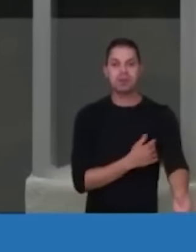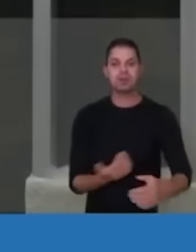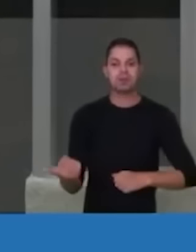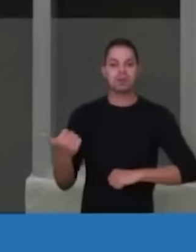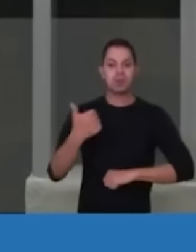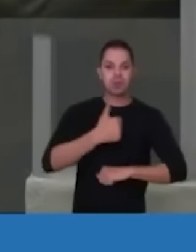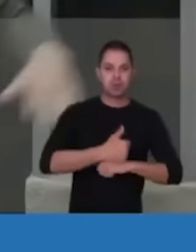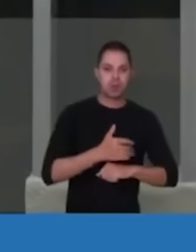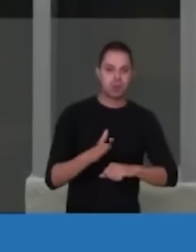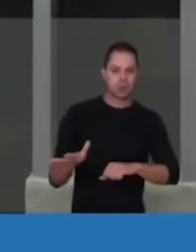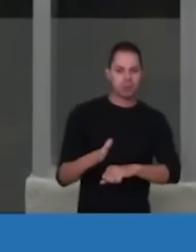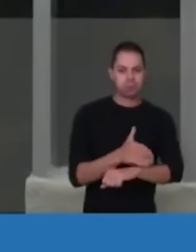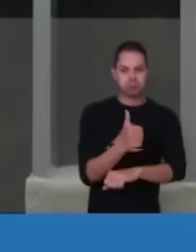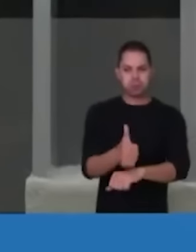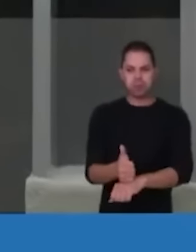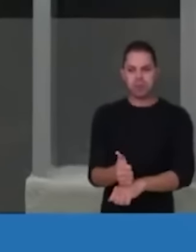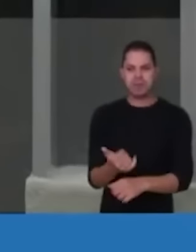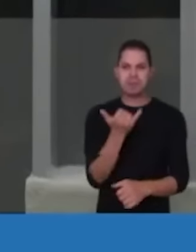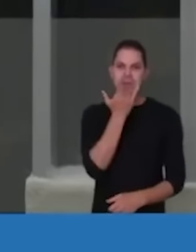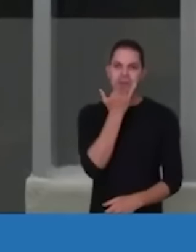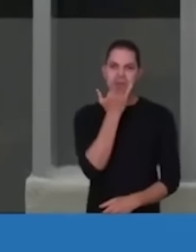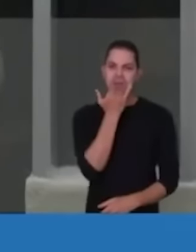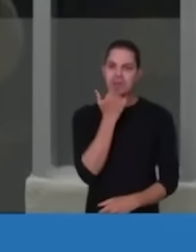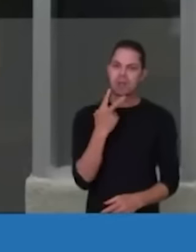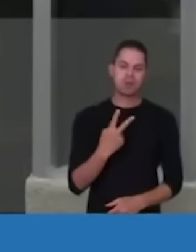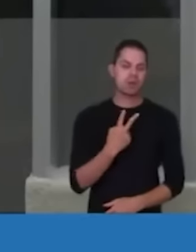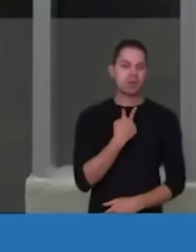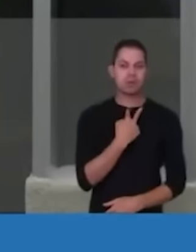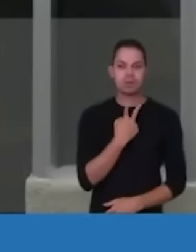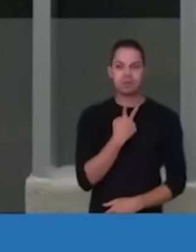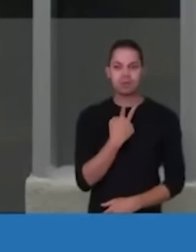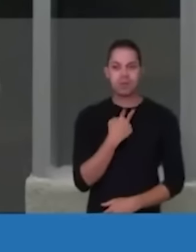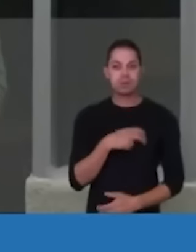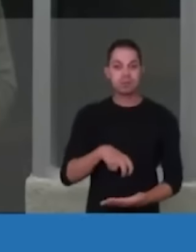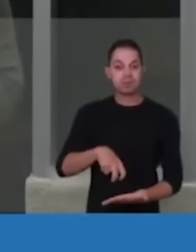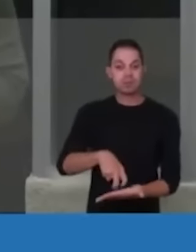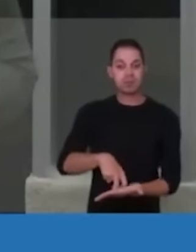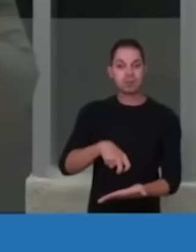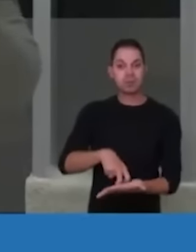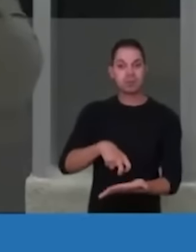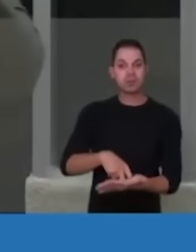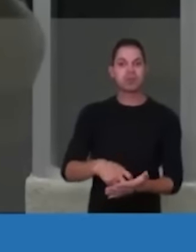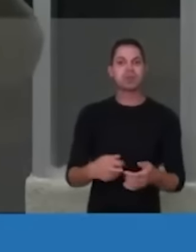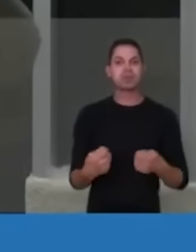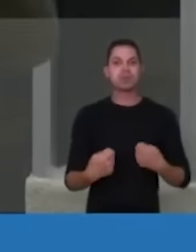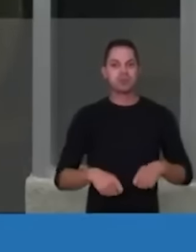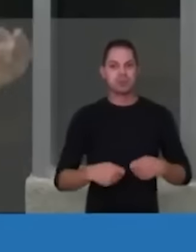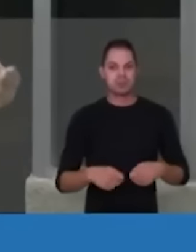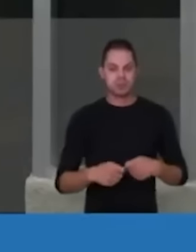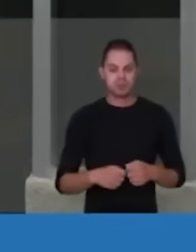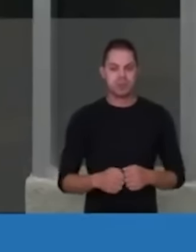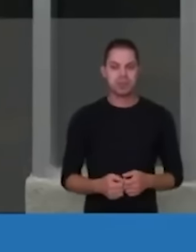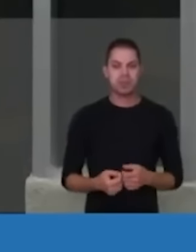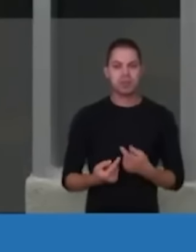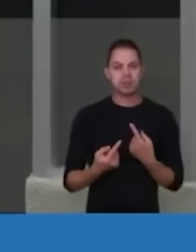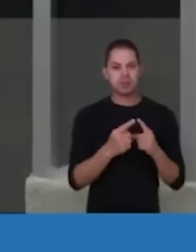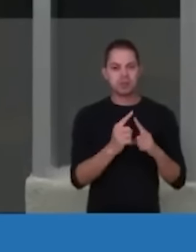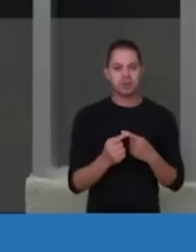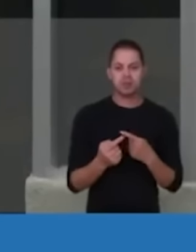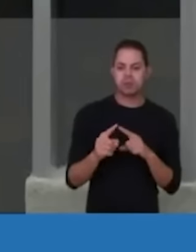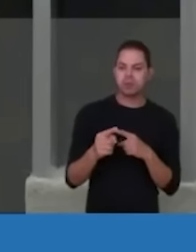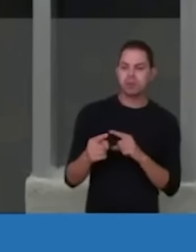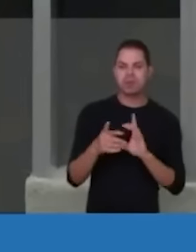podem mais ter Anistia agora nós precisamos puni-los exemplarmente para que as violações da Democracia